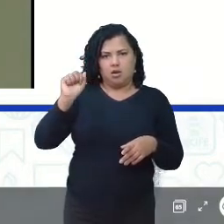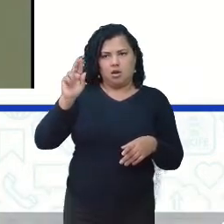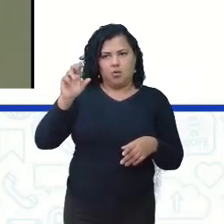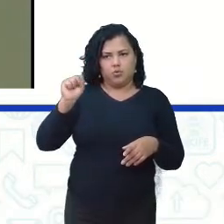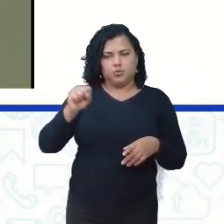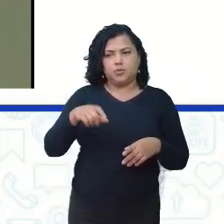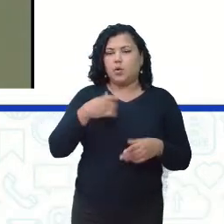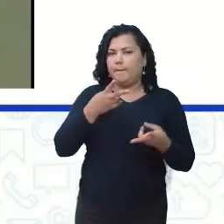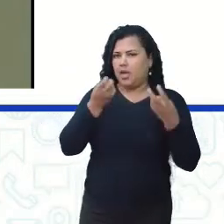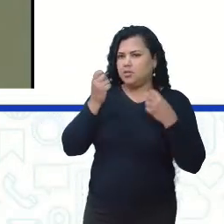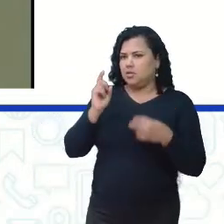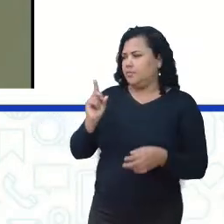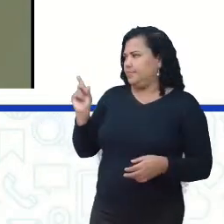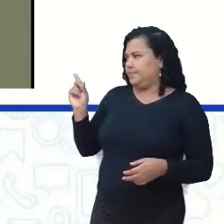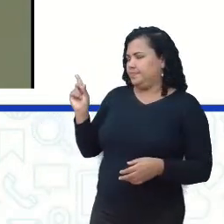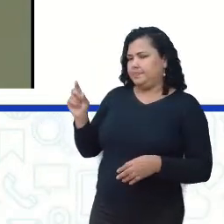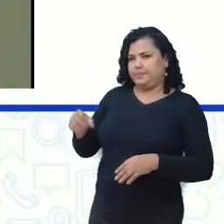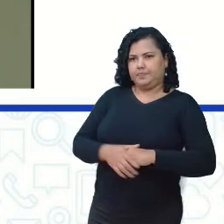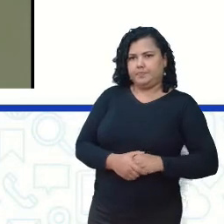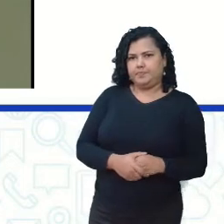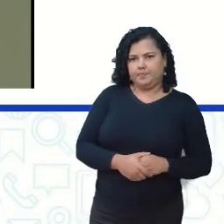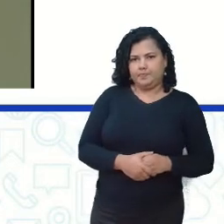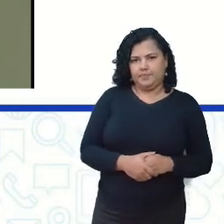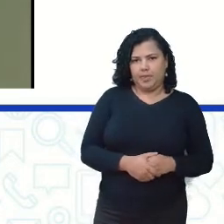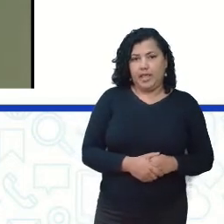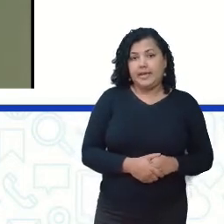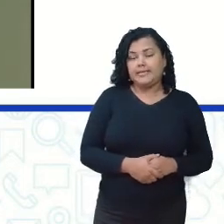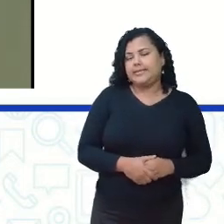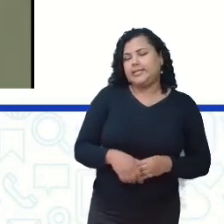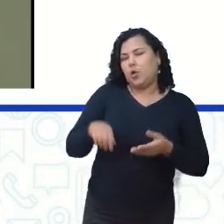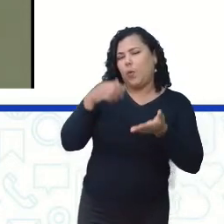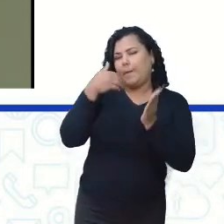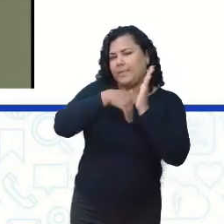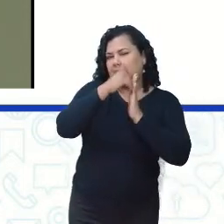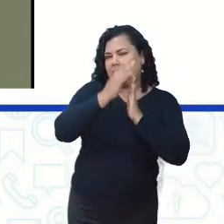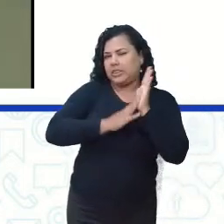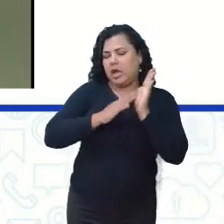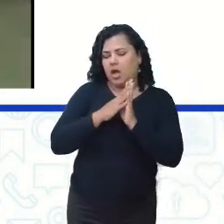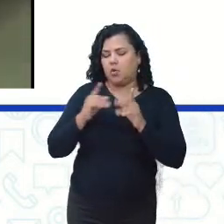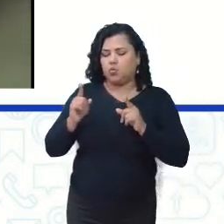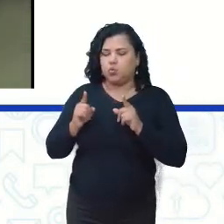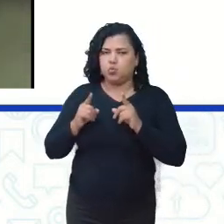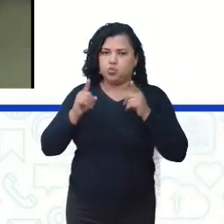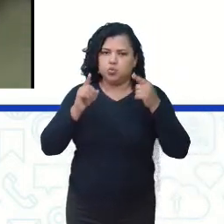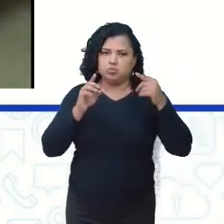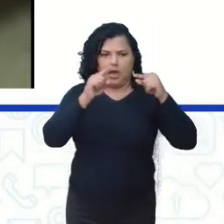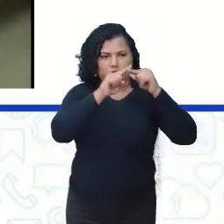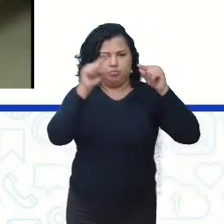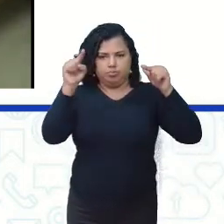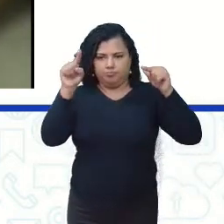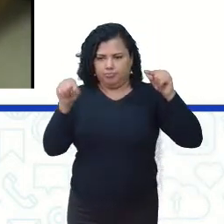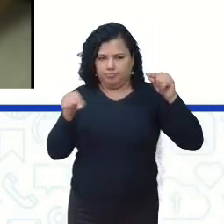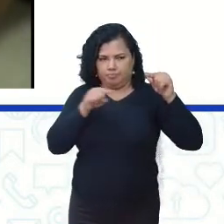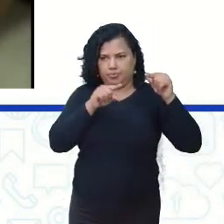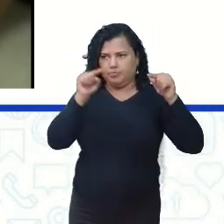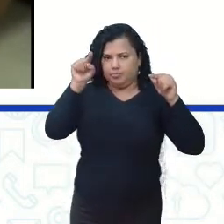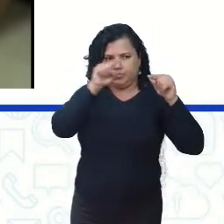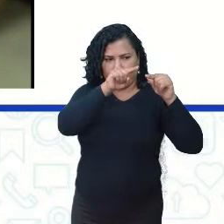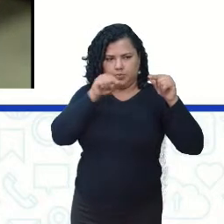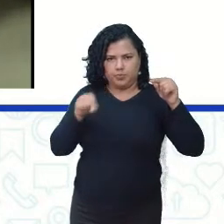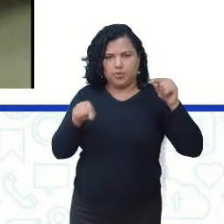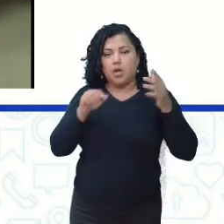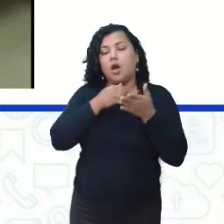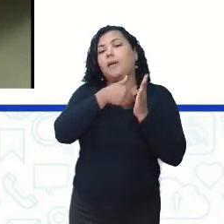um triângulo, pintar os ângulos com cores diferentes para me ajudar, e eu vou fazer o seguinte: dobrar